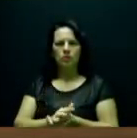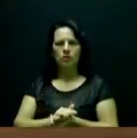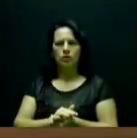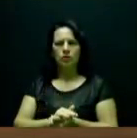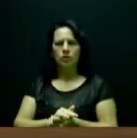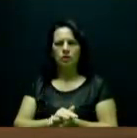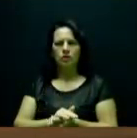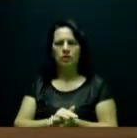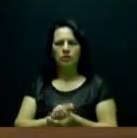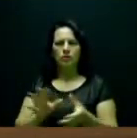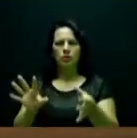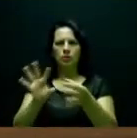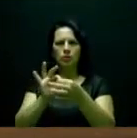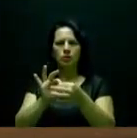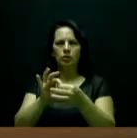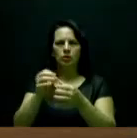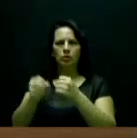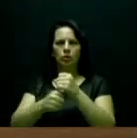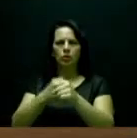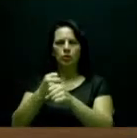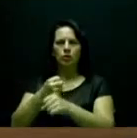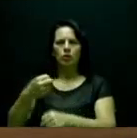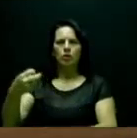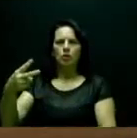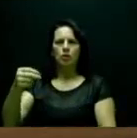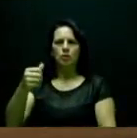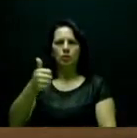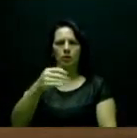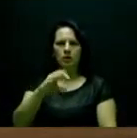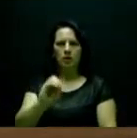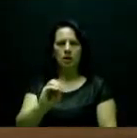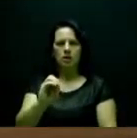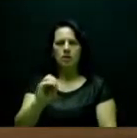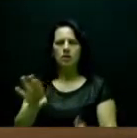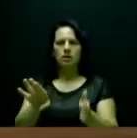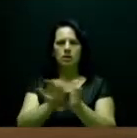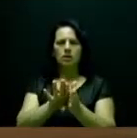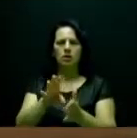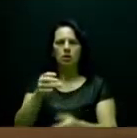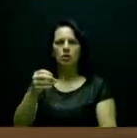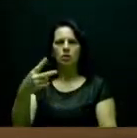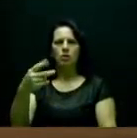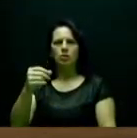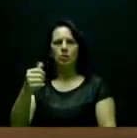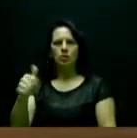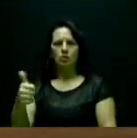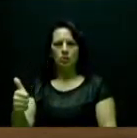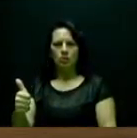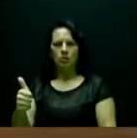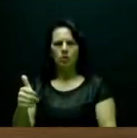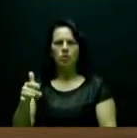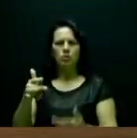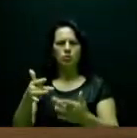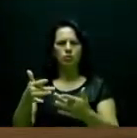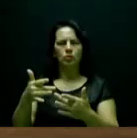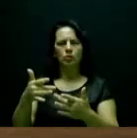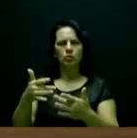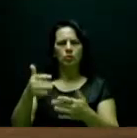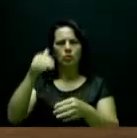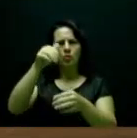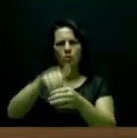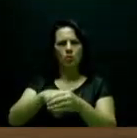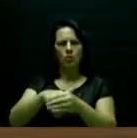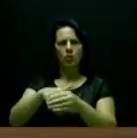me filiei em 2010, para 2011, e disputei a eleição. Tive um tempo no